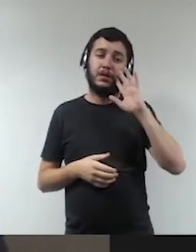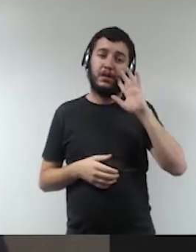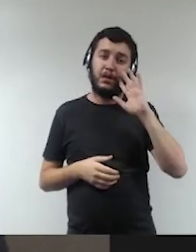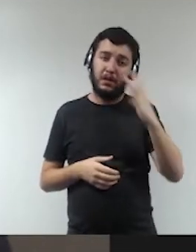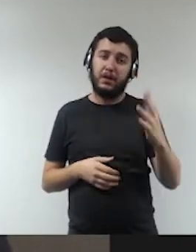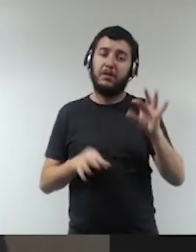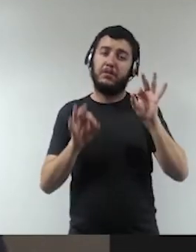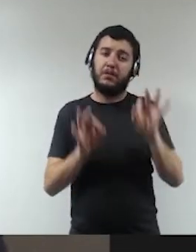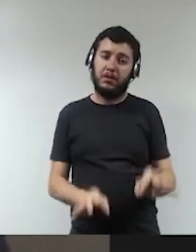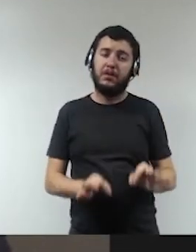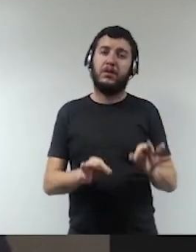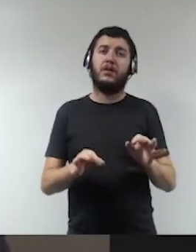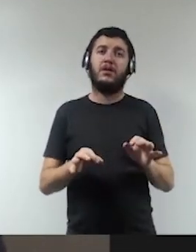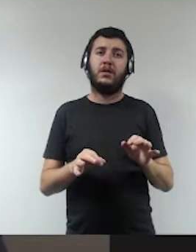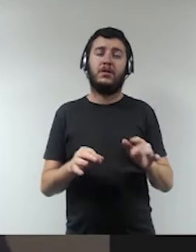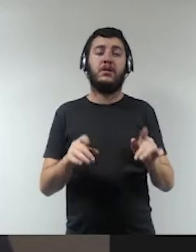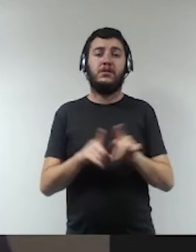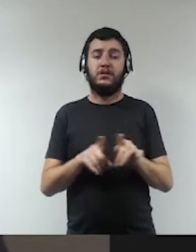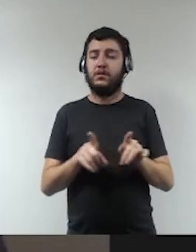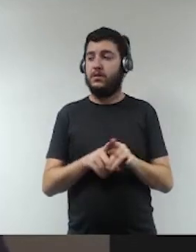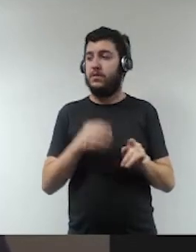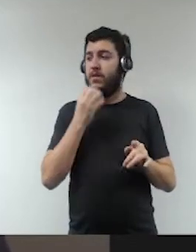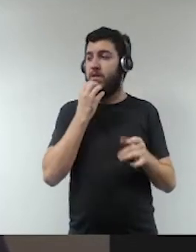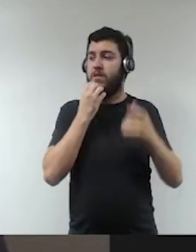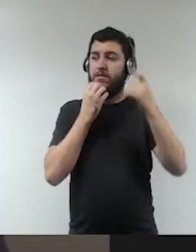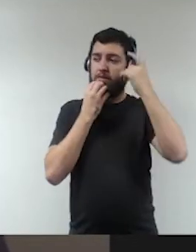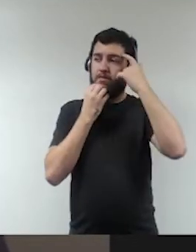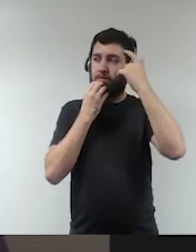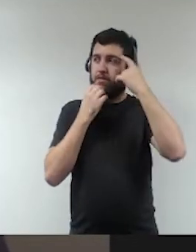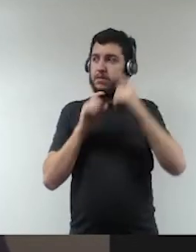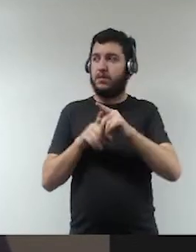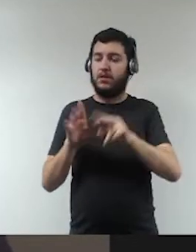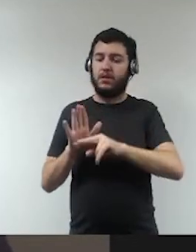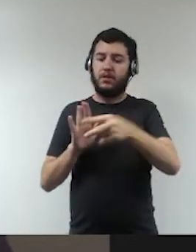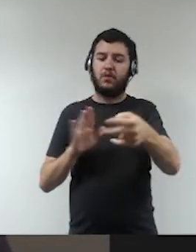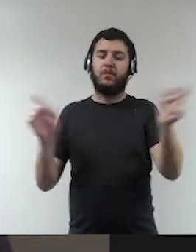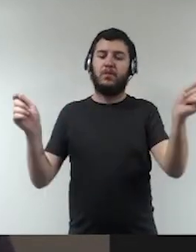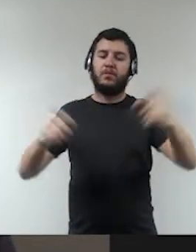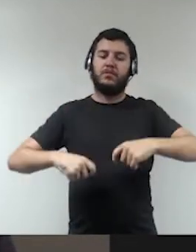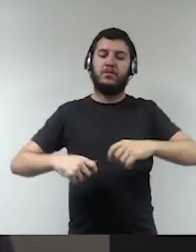arrazoada e considerando acerca das consequências possíveis.